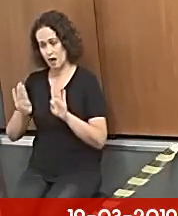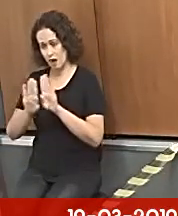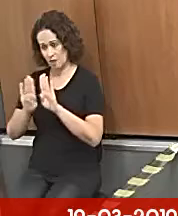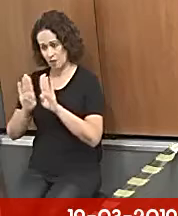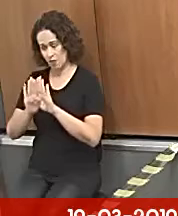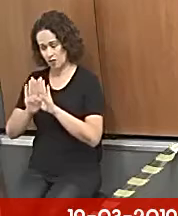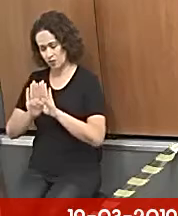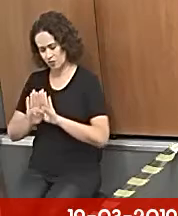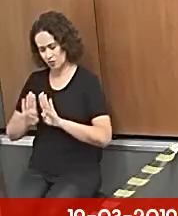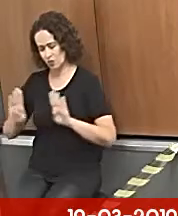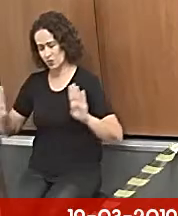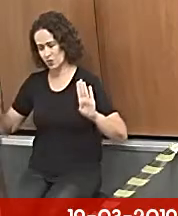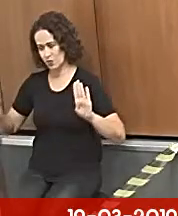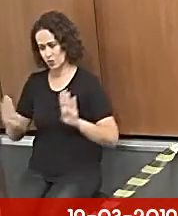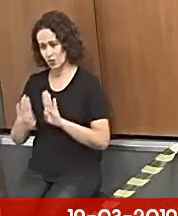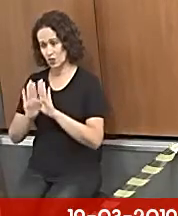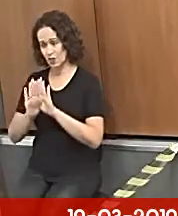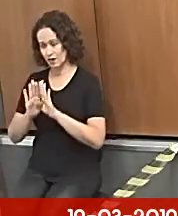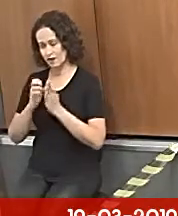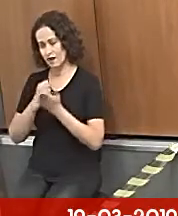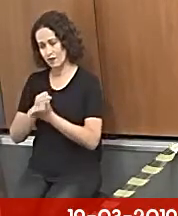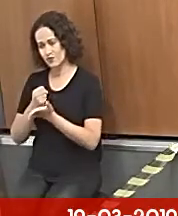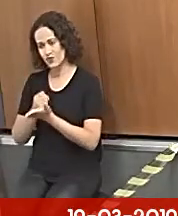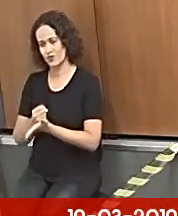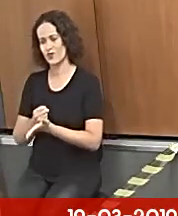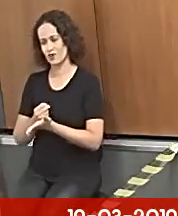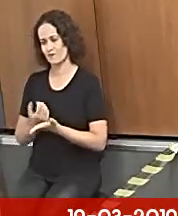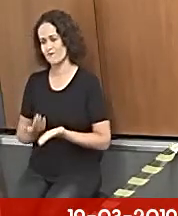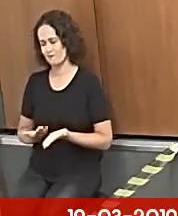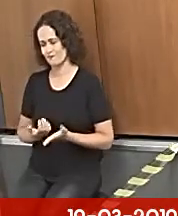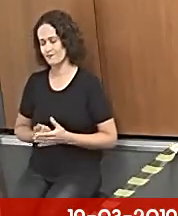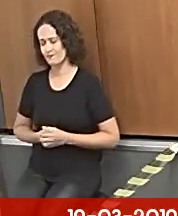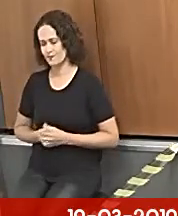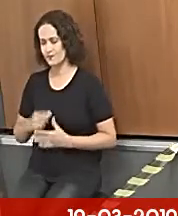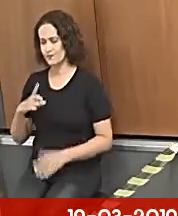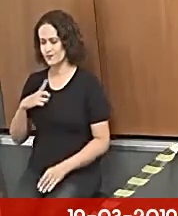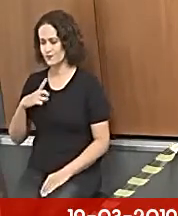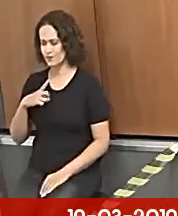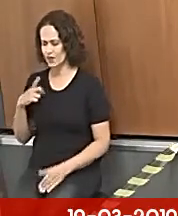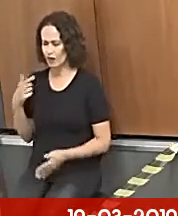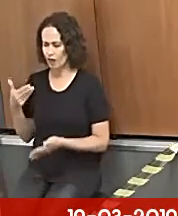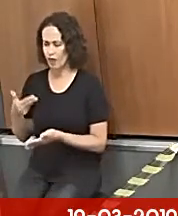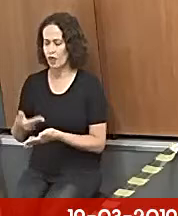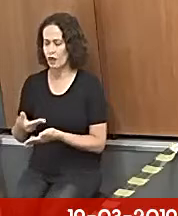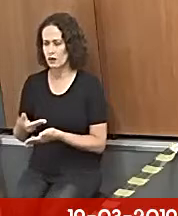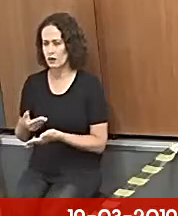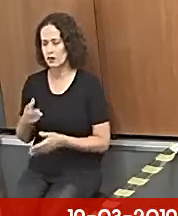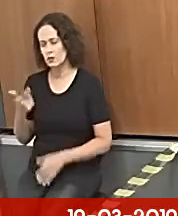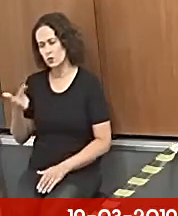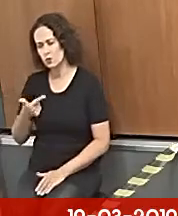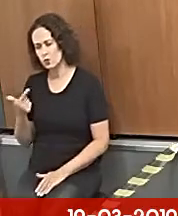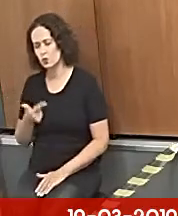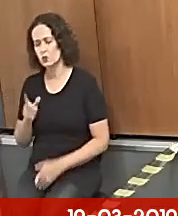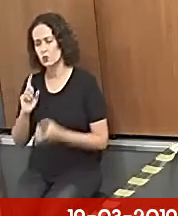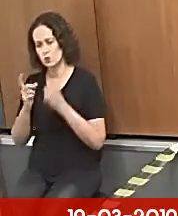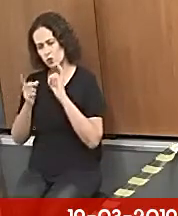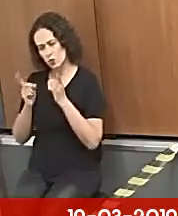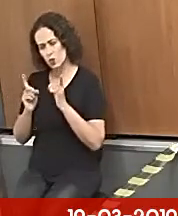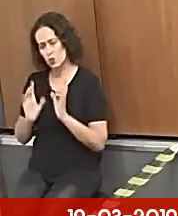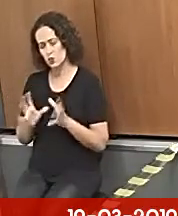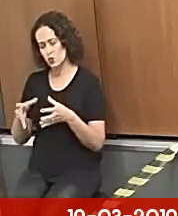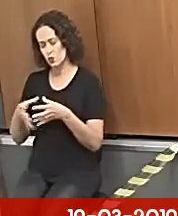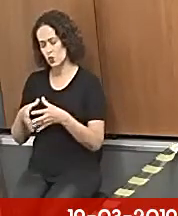que ajuda muito o cadeirante né nós tivemos recentemente a yashi segunda reunião do conselho municipal